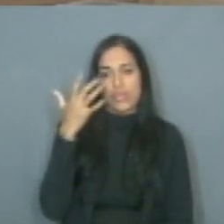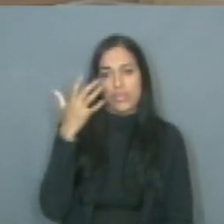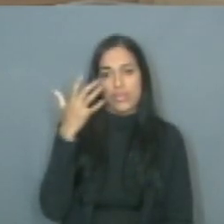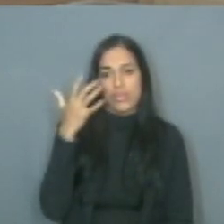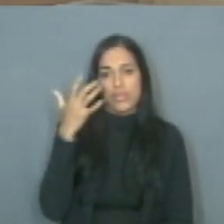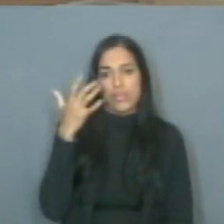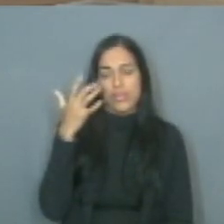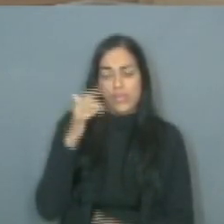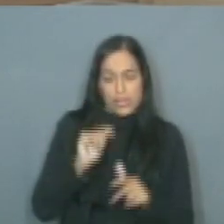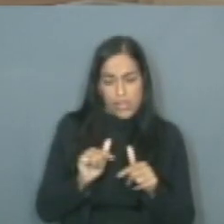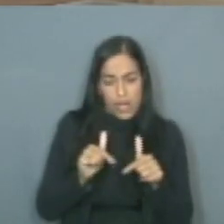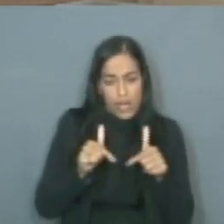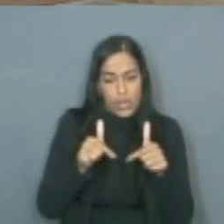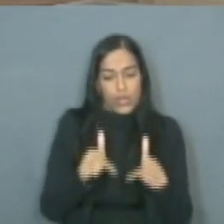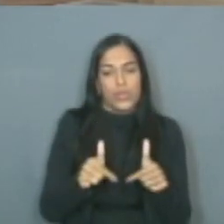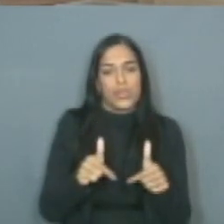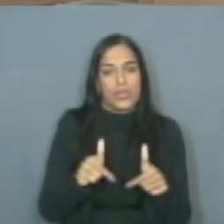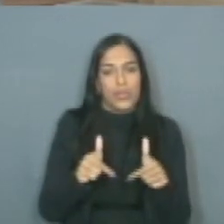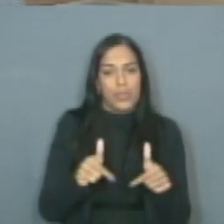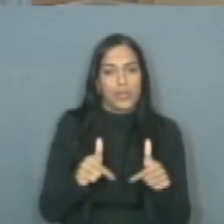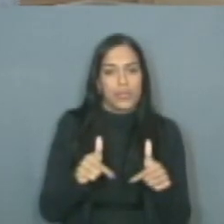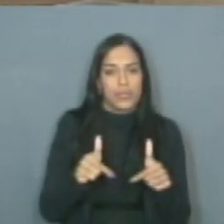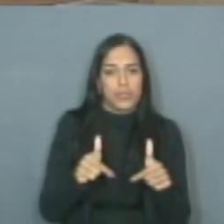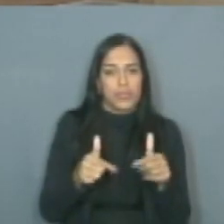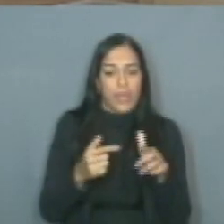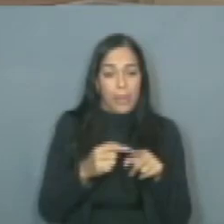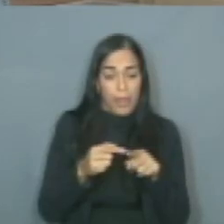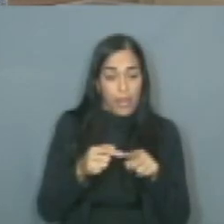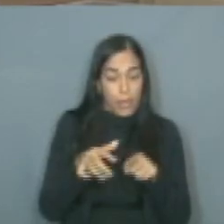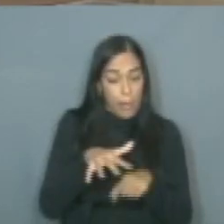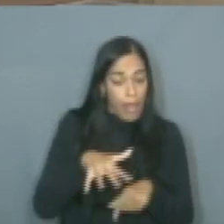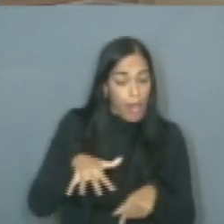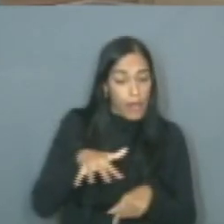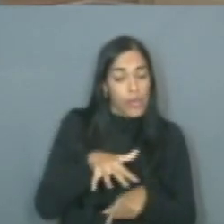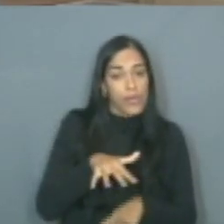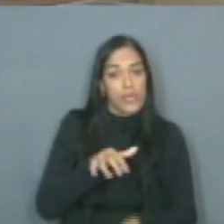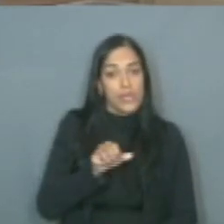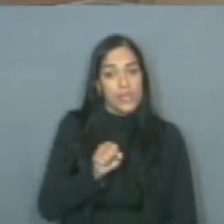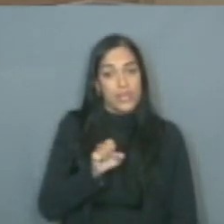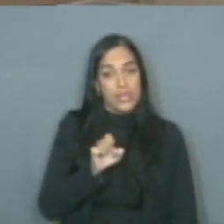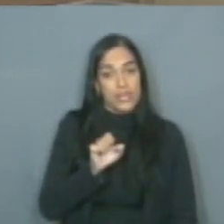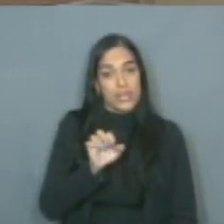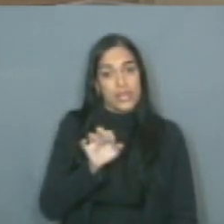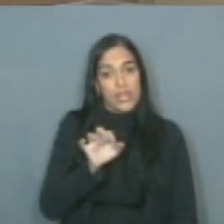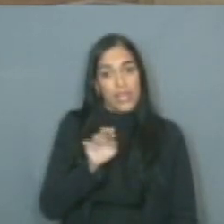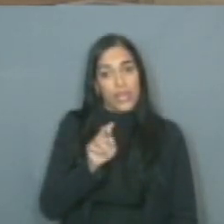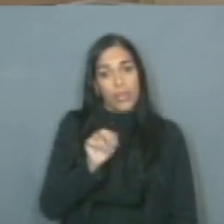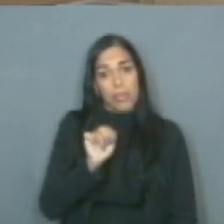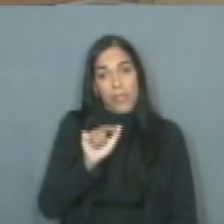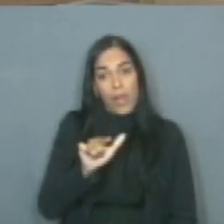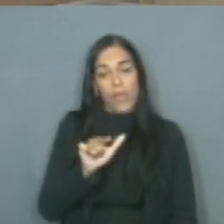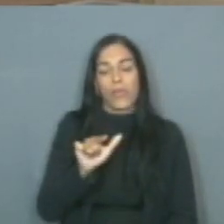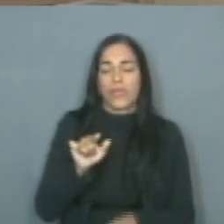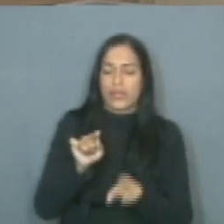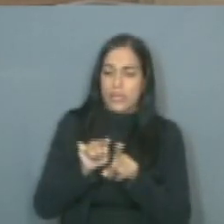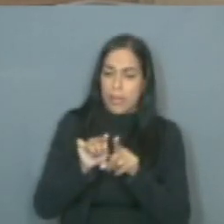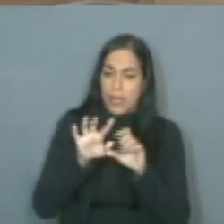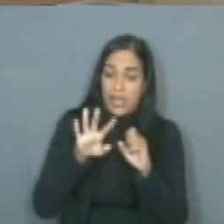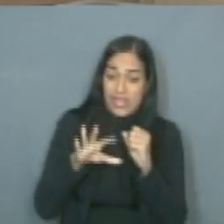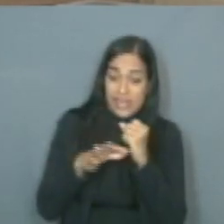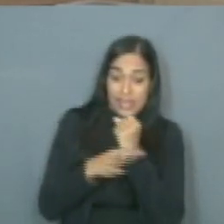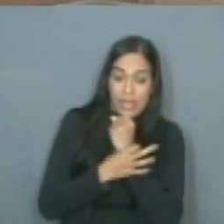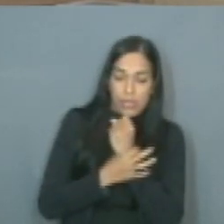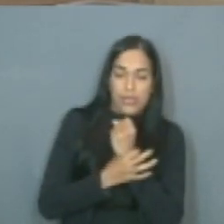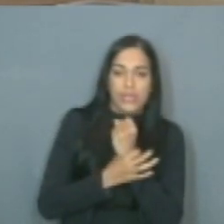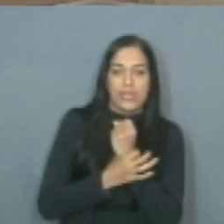efetivamente lutam não só pelo bairro de Setúbal, mas no caso de Paulinha também pela segurança no